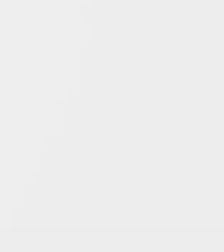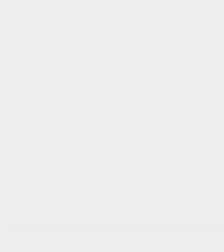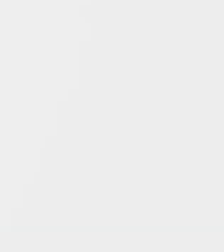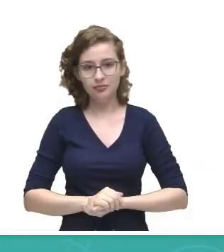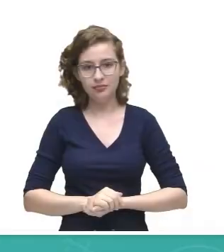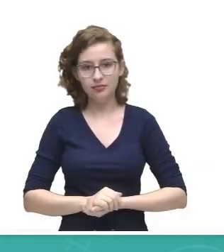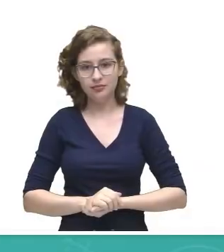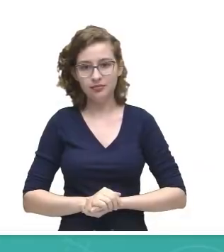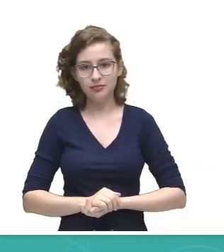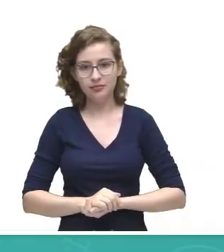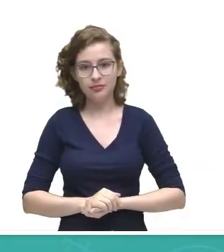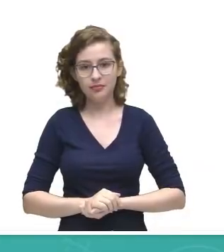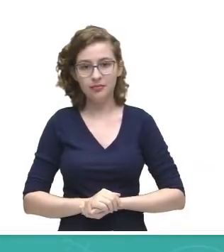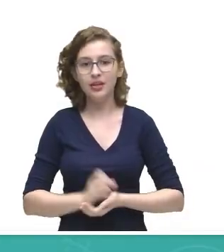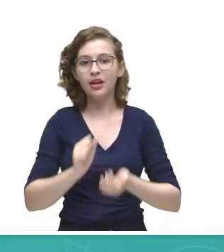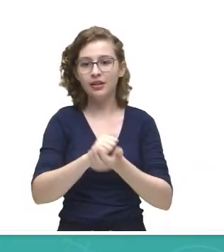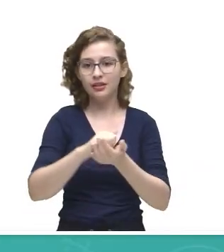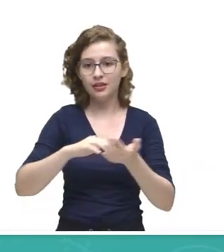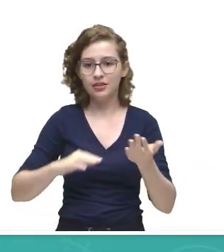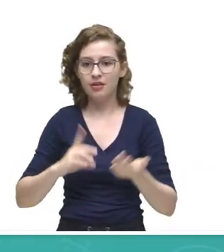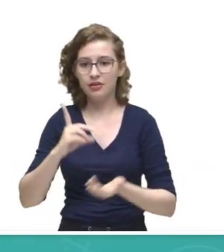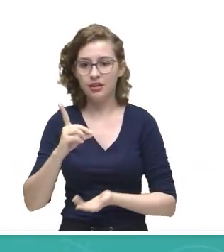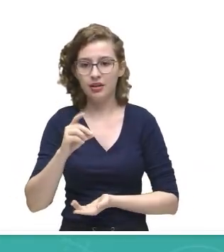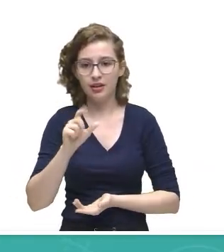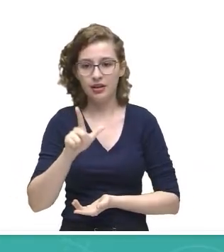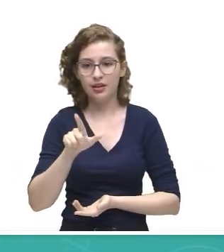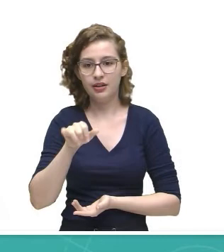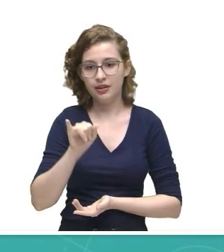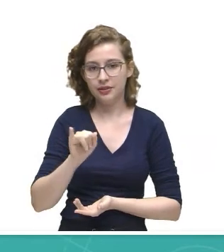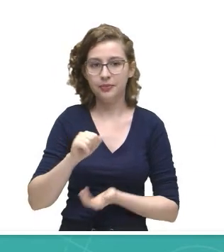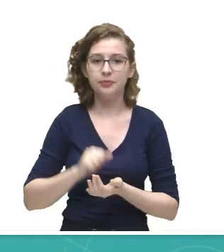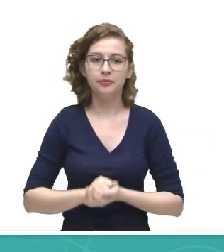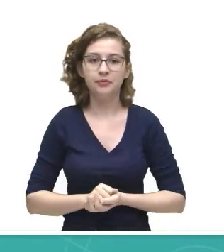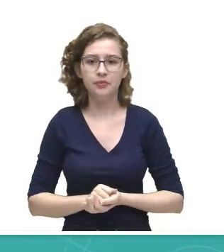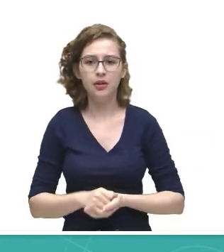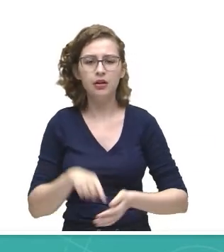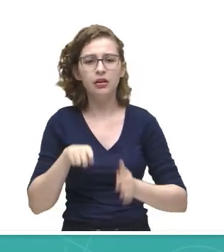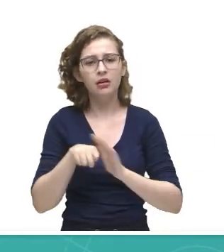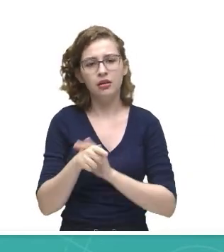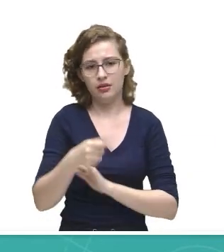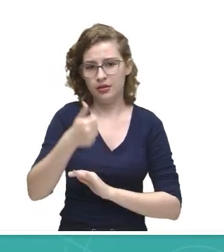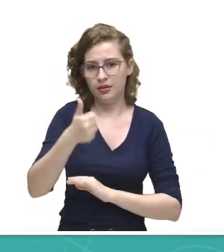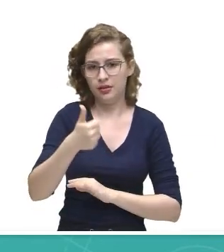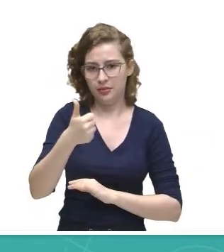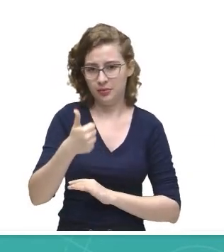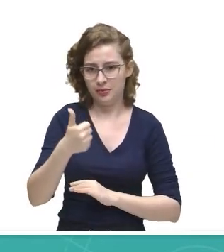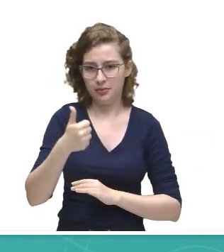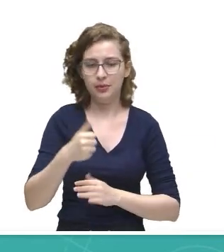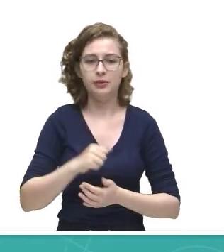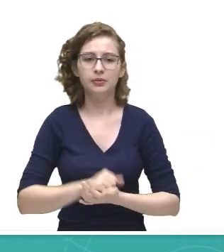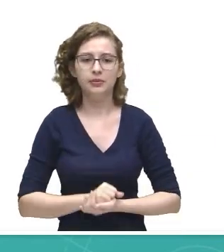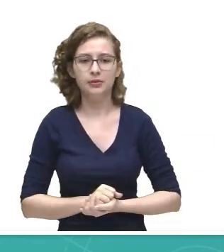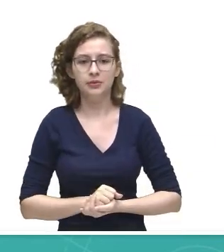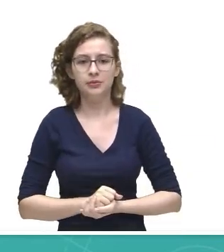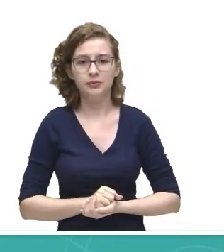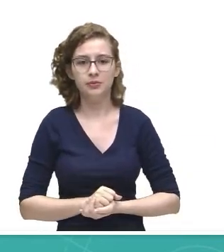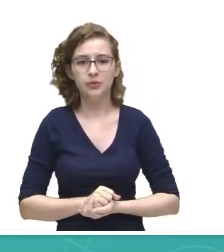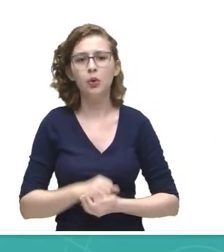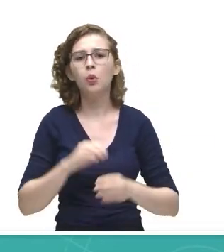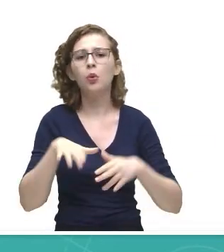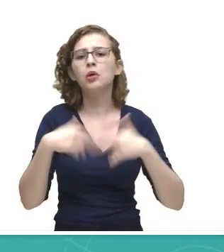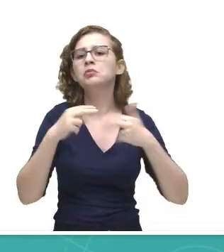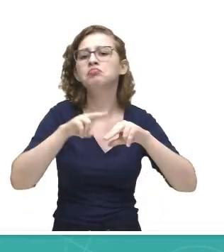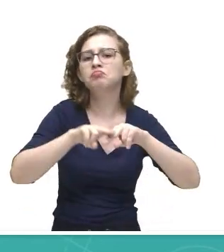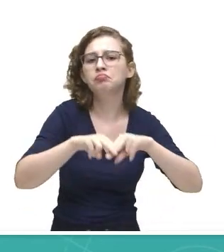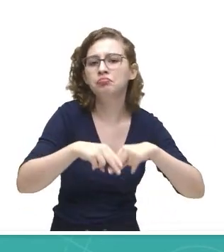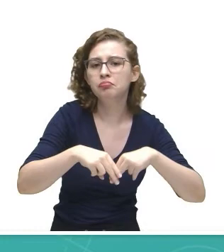Vamos lá para a nossa DLI. Trouxe aí uma questão para vocês responderem, né, sobre os motivos,